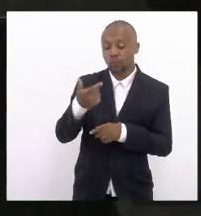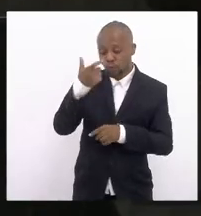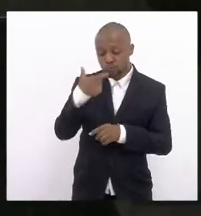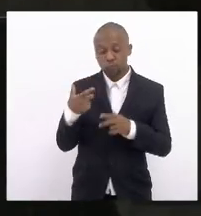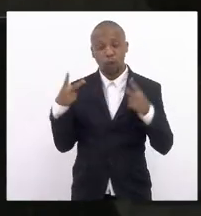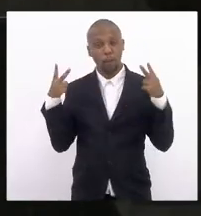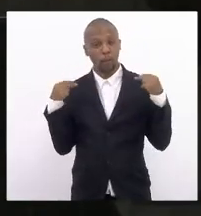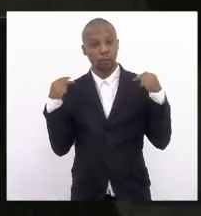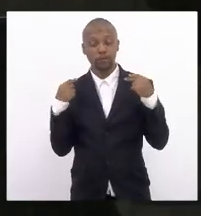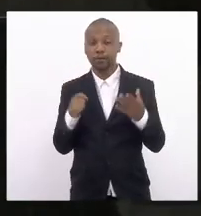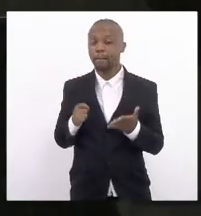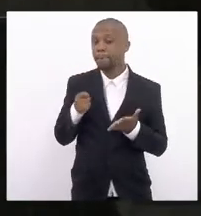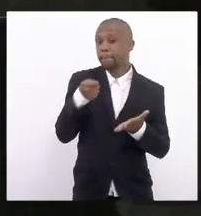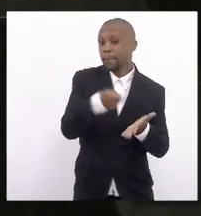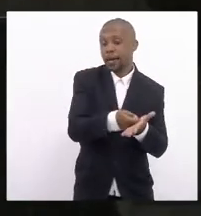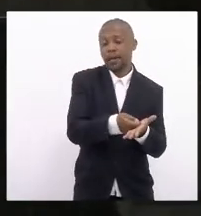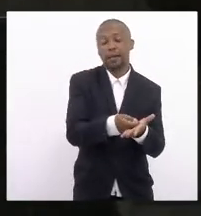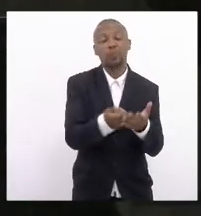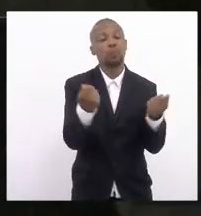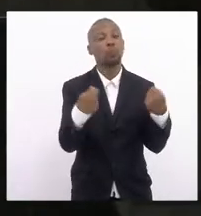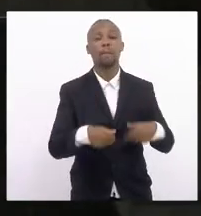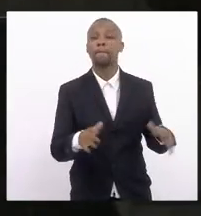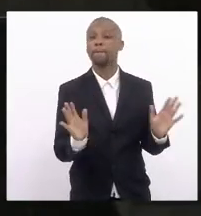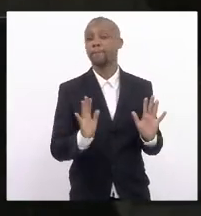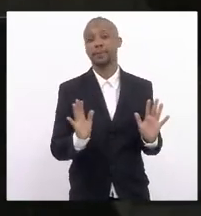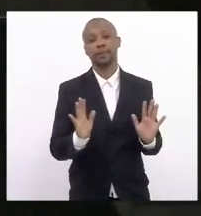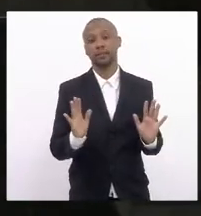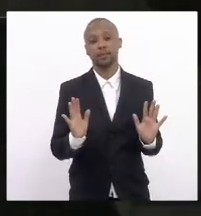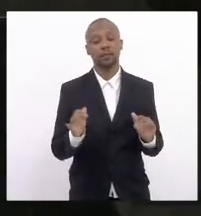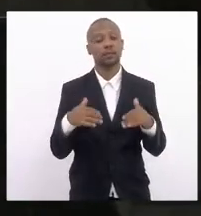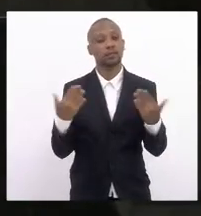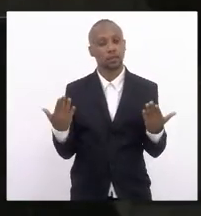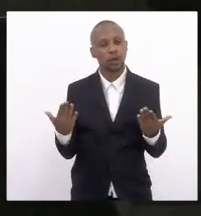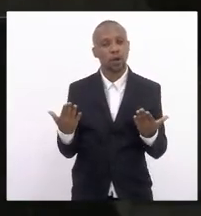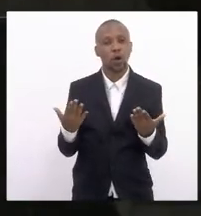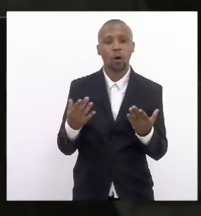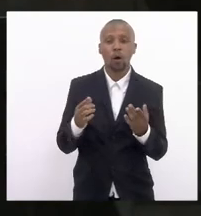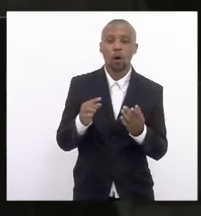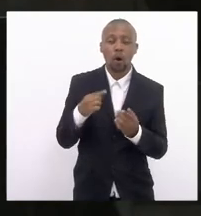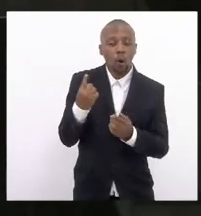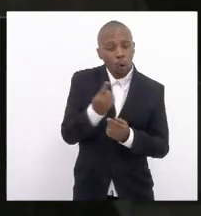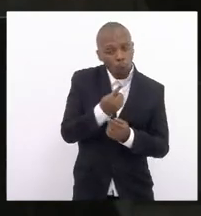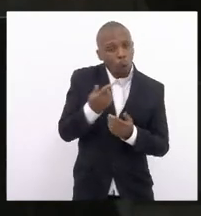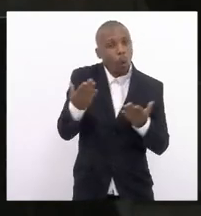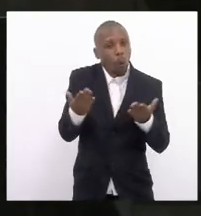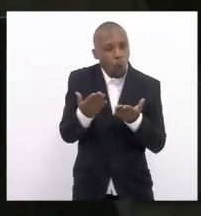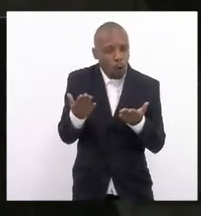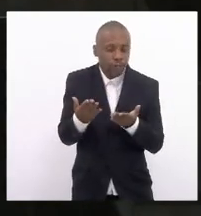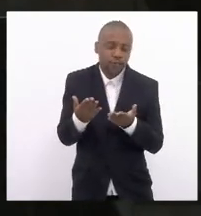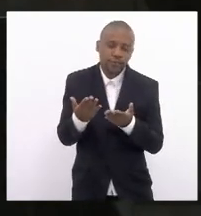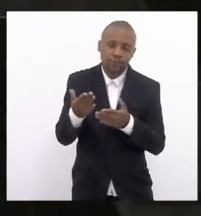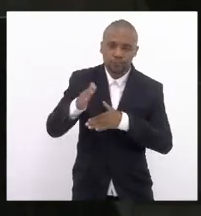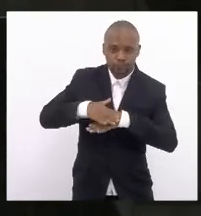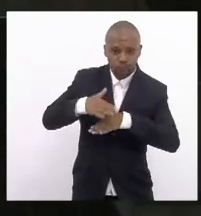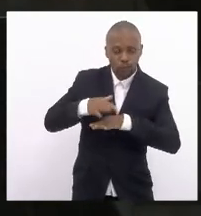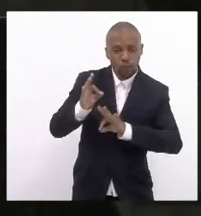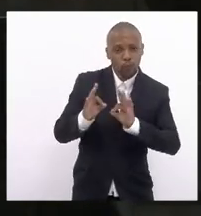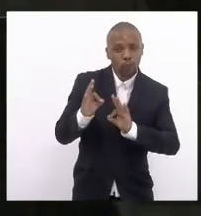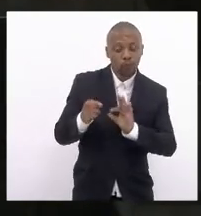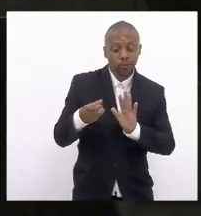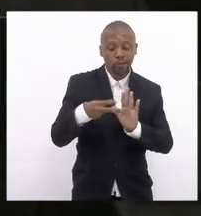Então, o que foi feito nessa casa hoje foi derrubar o veto do